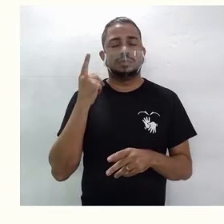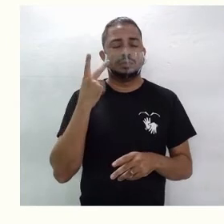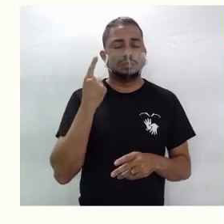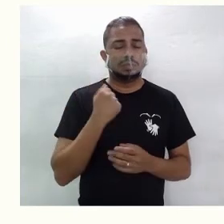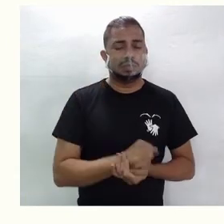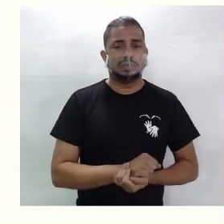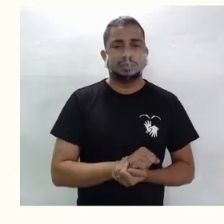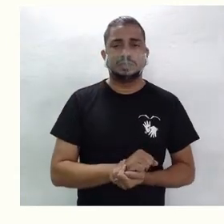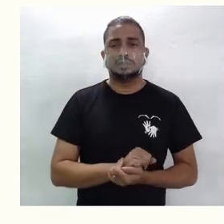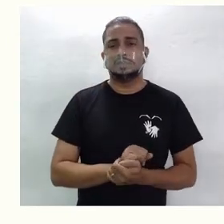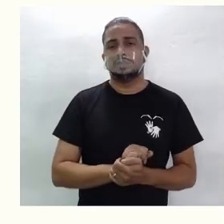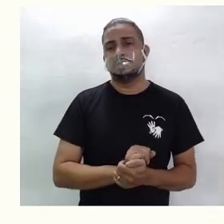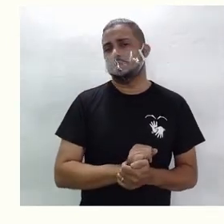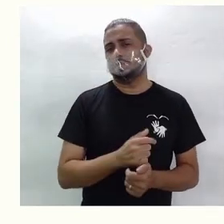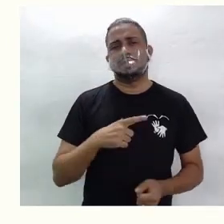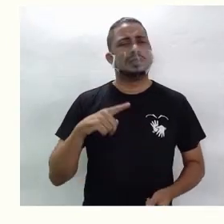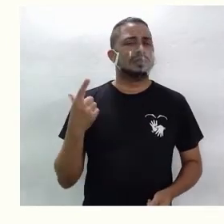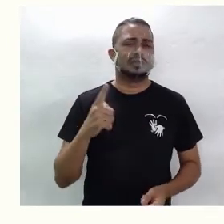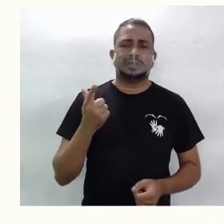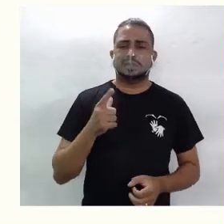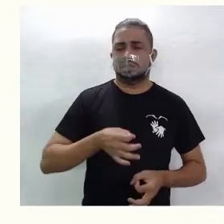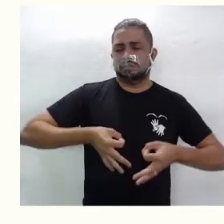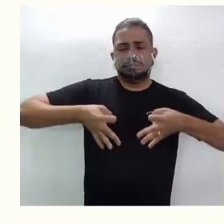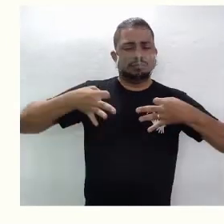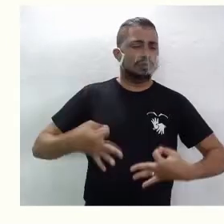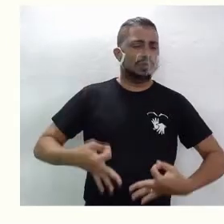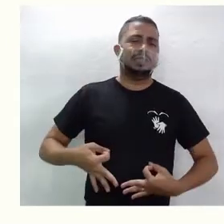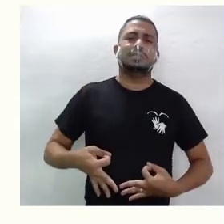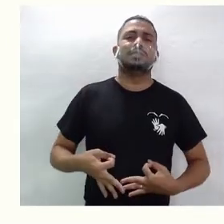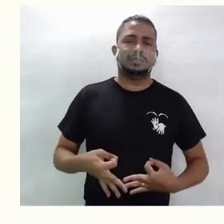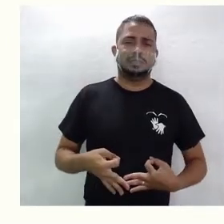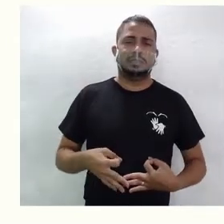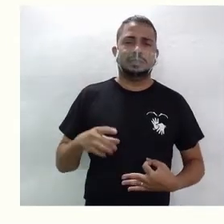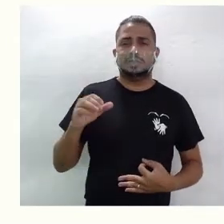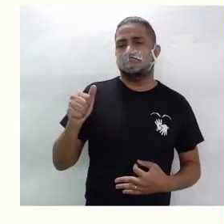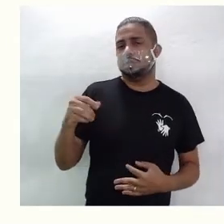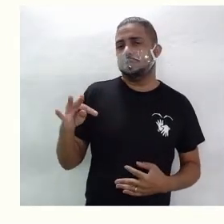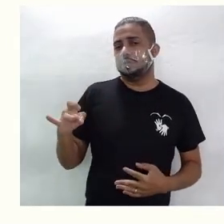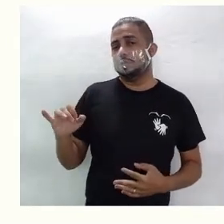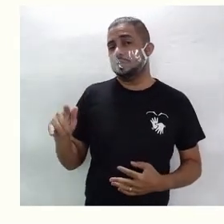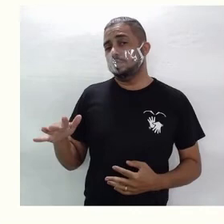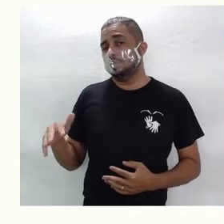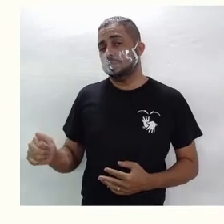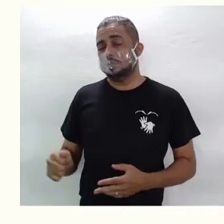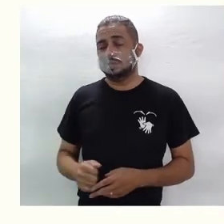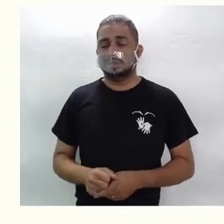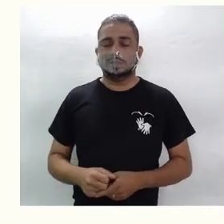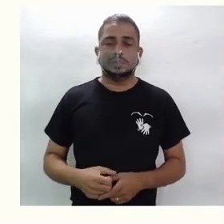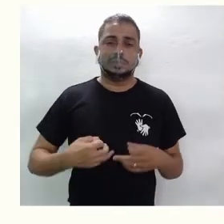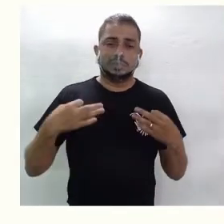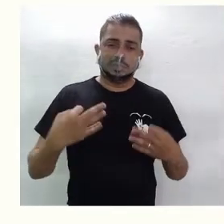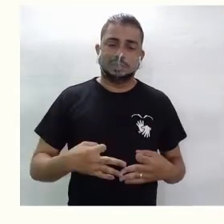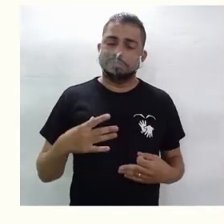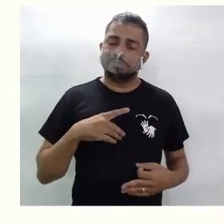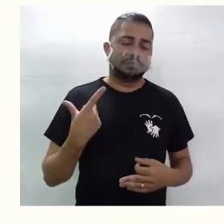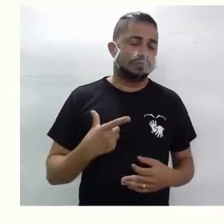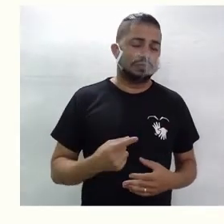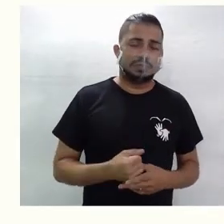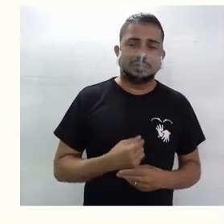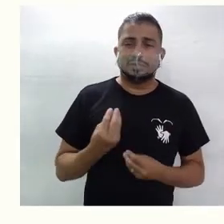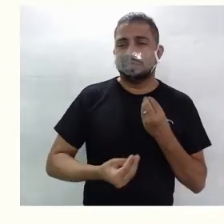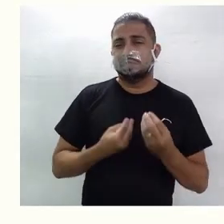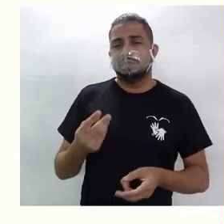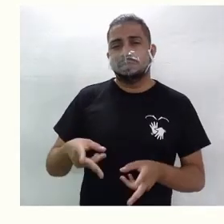tá? Ele não está dentro dos padrões ali das convenções cartográficas, né? Os padrões corretos de como a